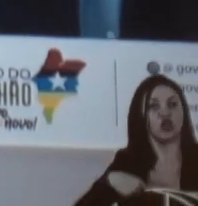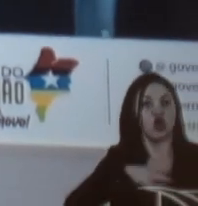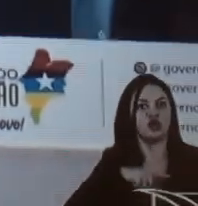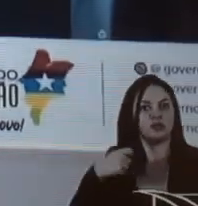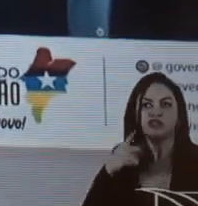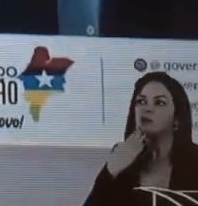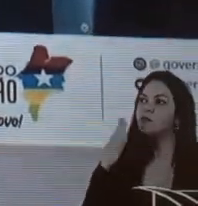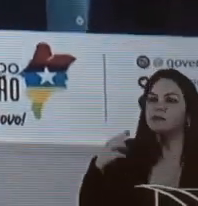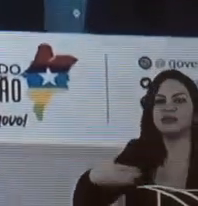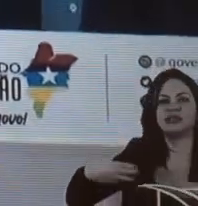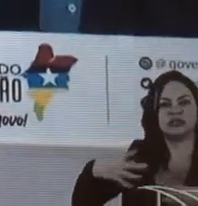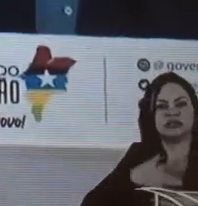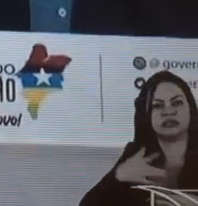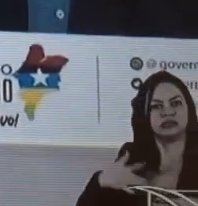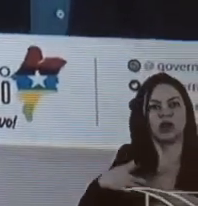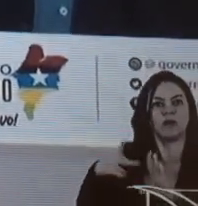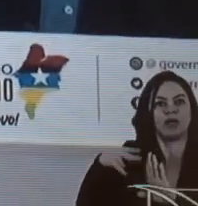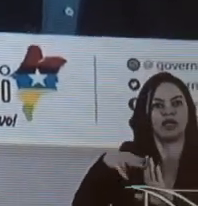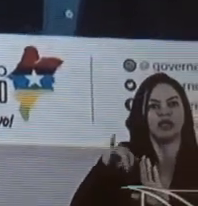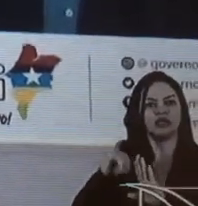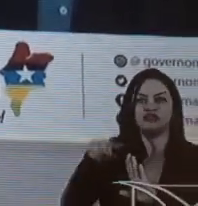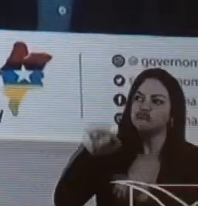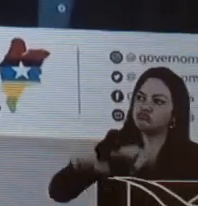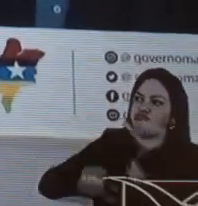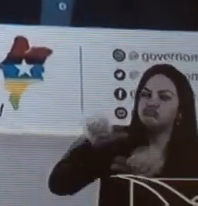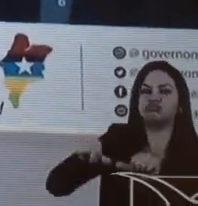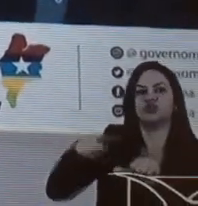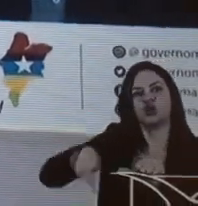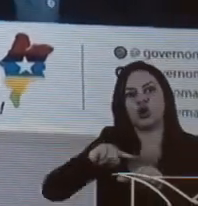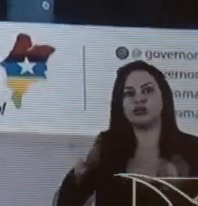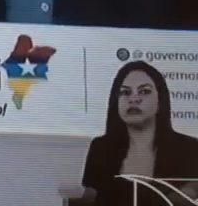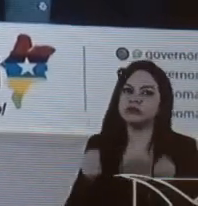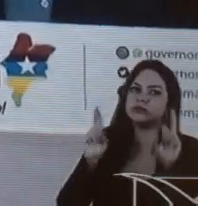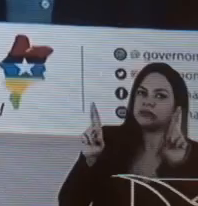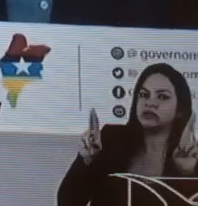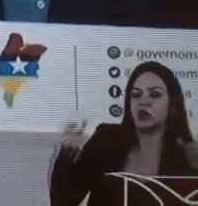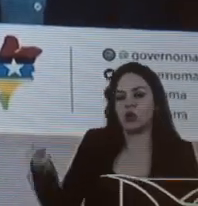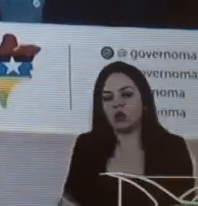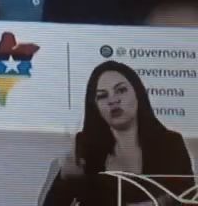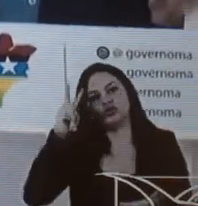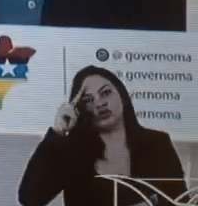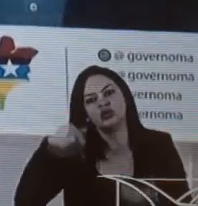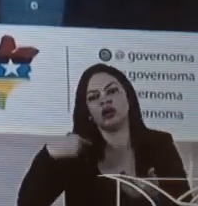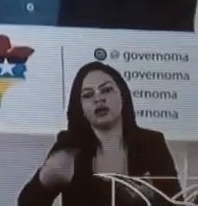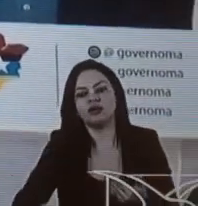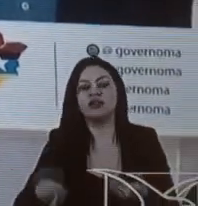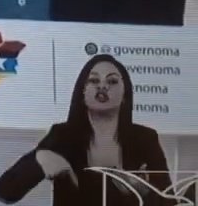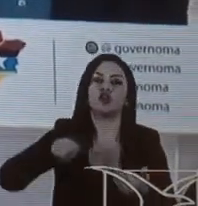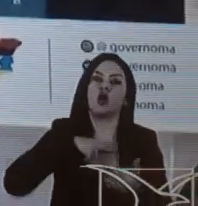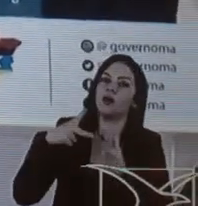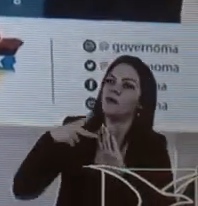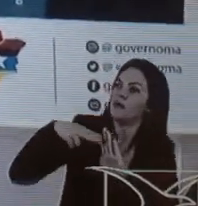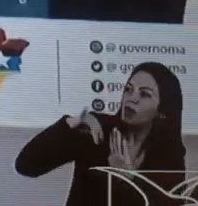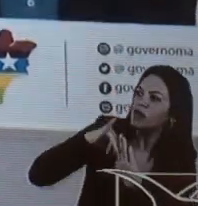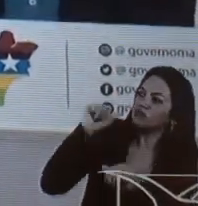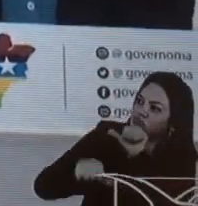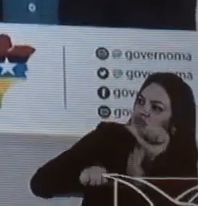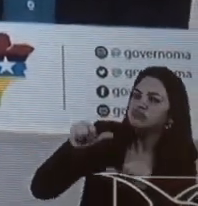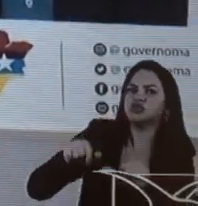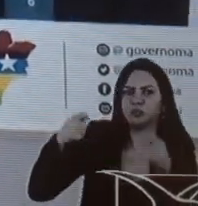atualize o PNI e nós estamos na expectativa que isto ocorra entre hoje e segunda-feira, para que com isso nós